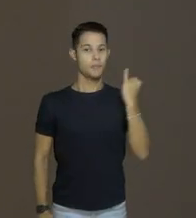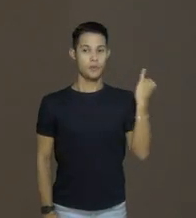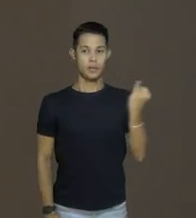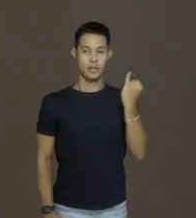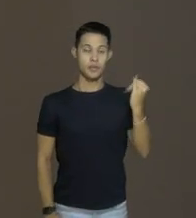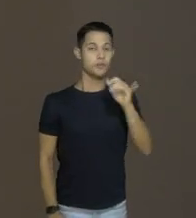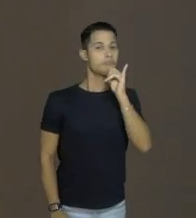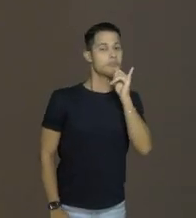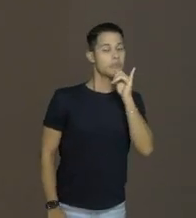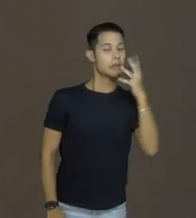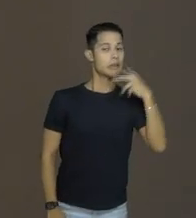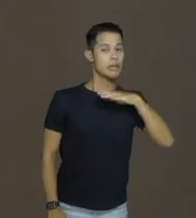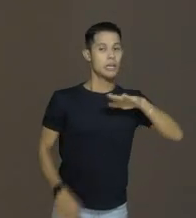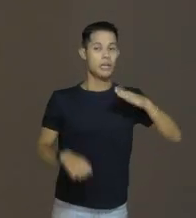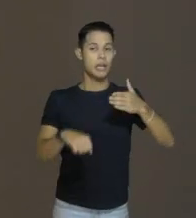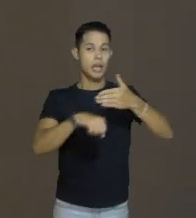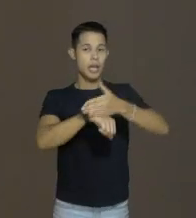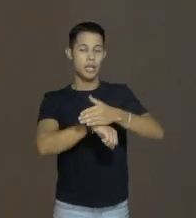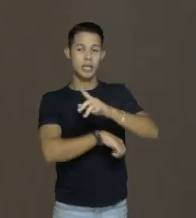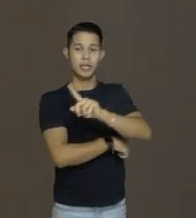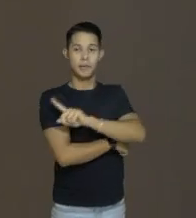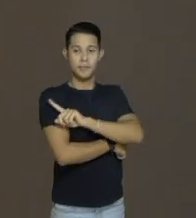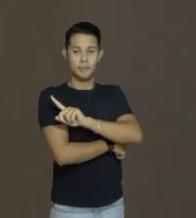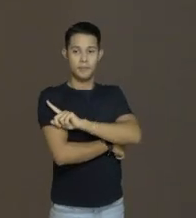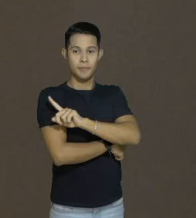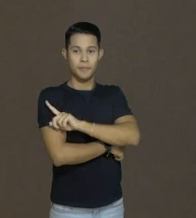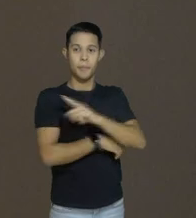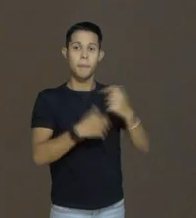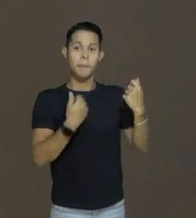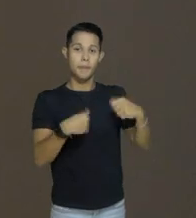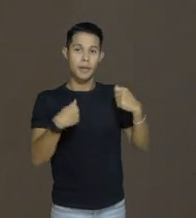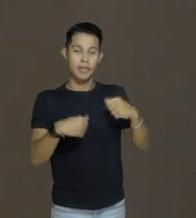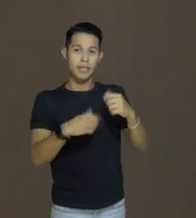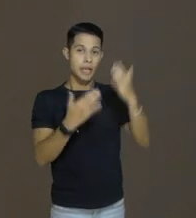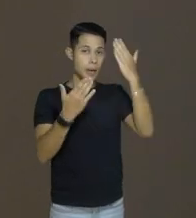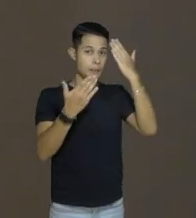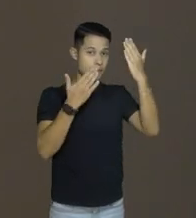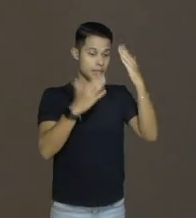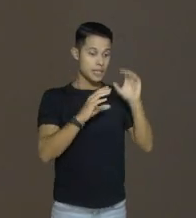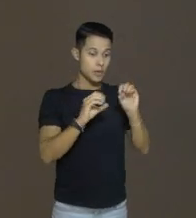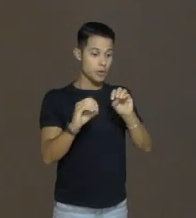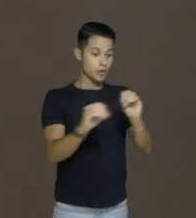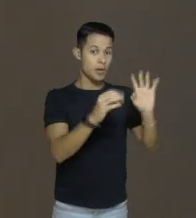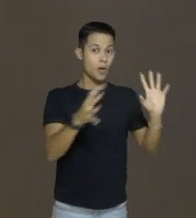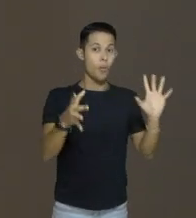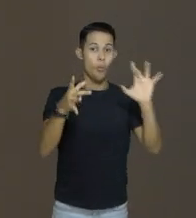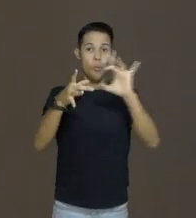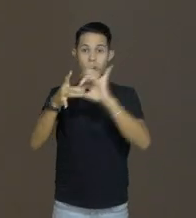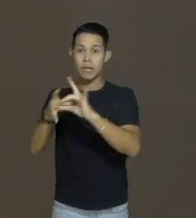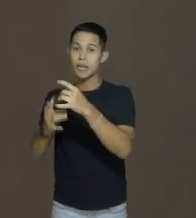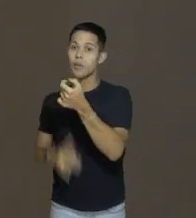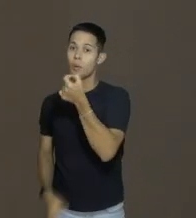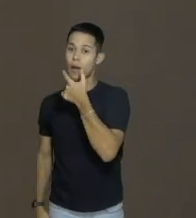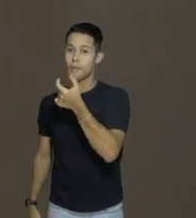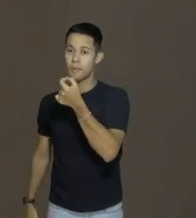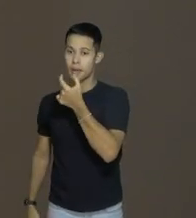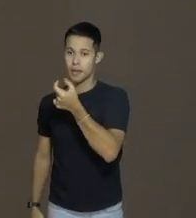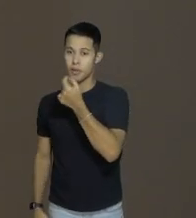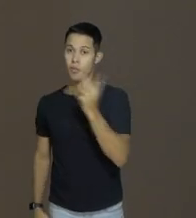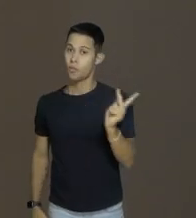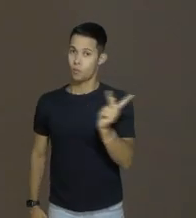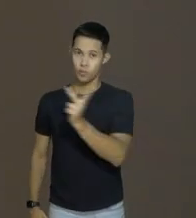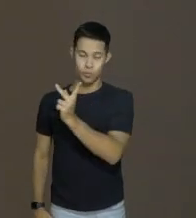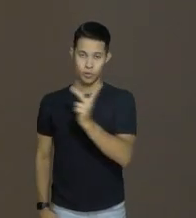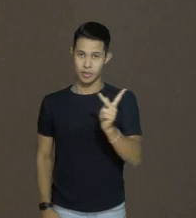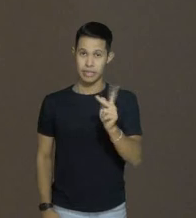série, ela tem que ter a psicoeducação e a medicação. Só a psicoeducação não funciona. A criança não dá conta da